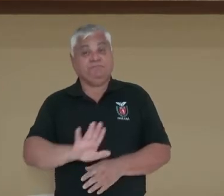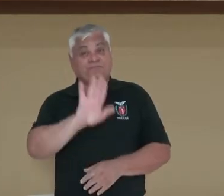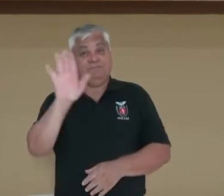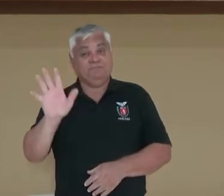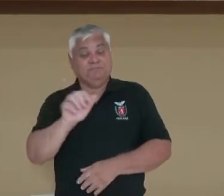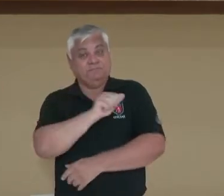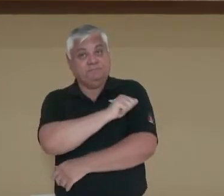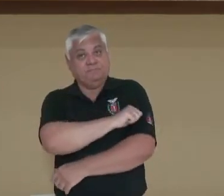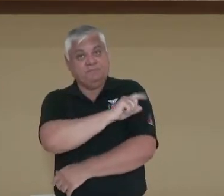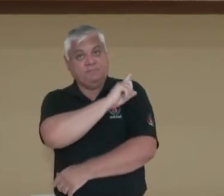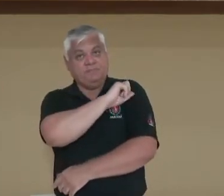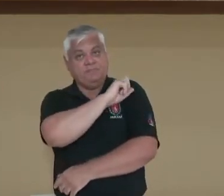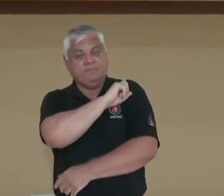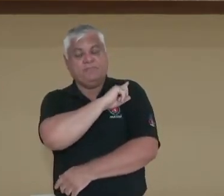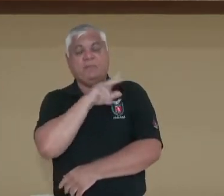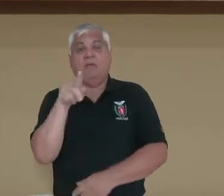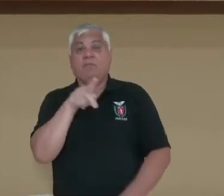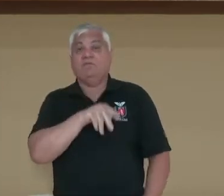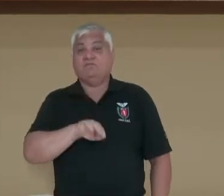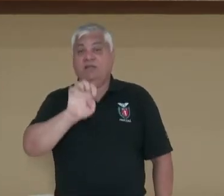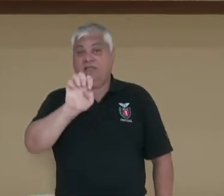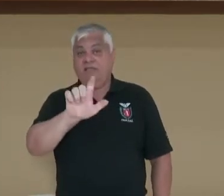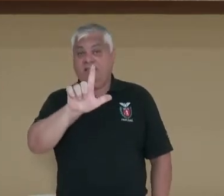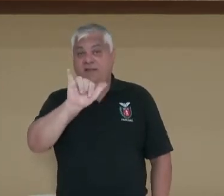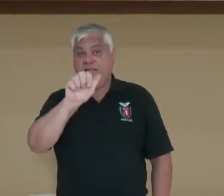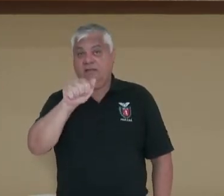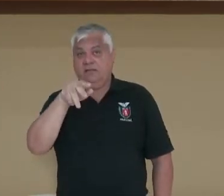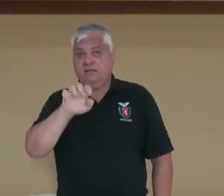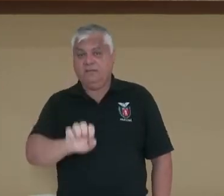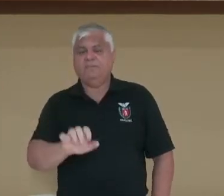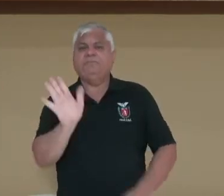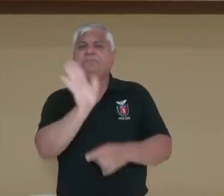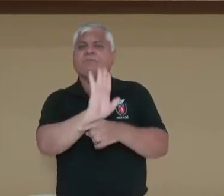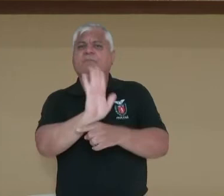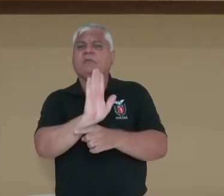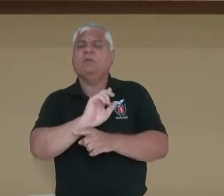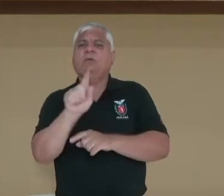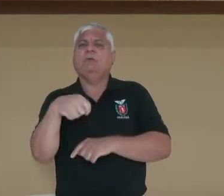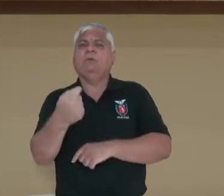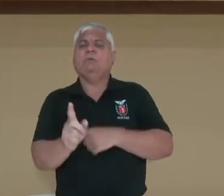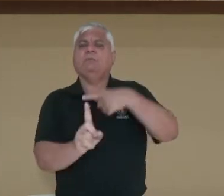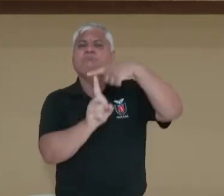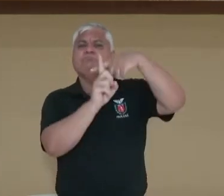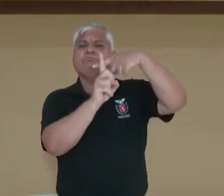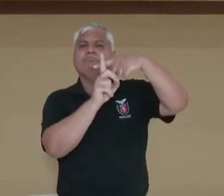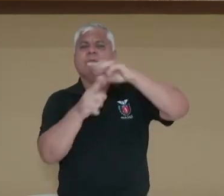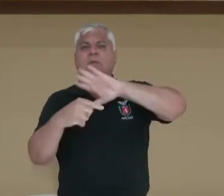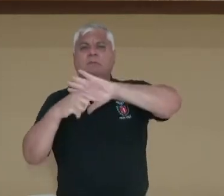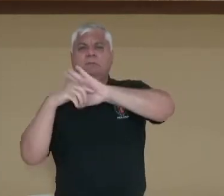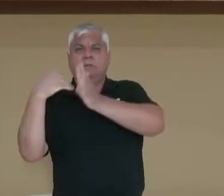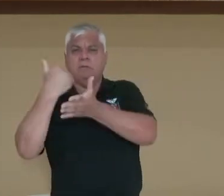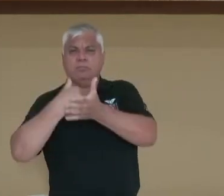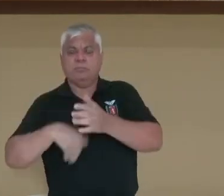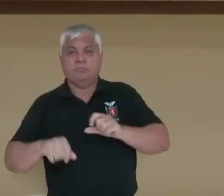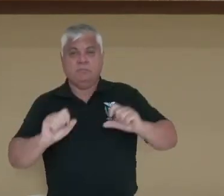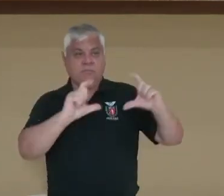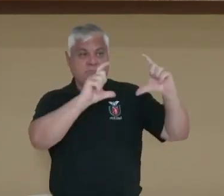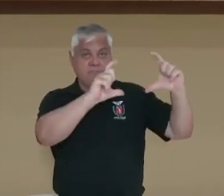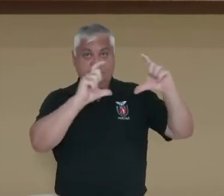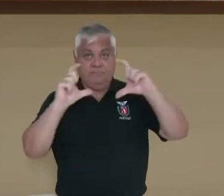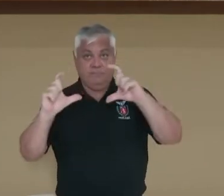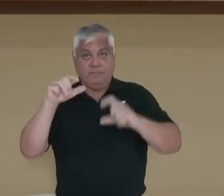Olá, estudante da primeira série. Eu sou a professora Eliane e nesse vídeo nós vamos falar sobre adição e subtração de matrizes.